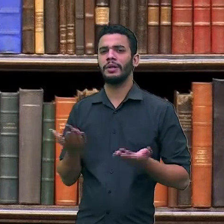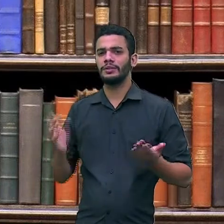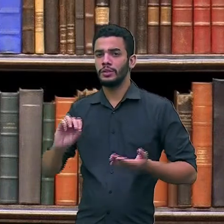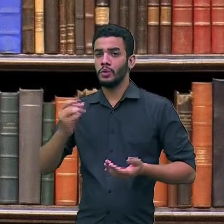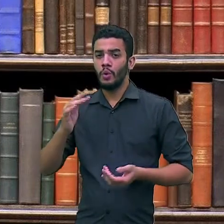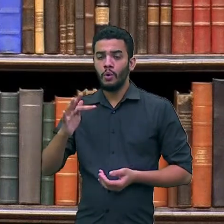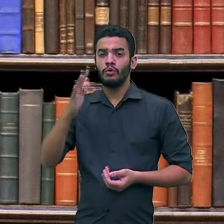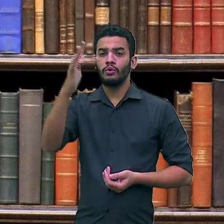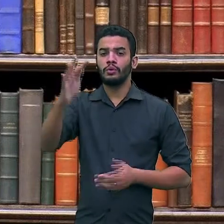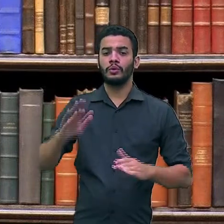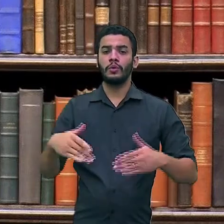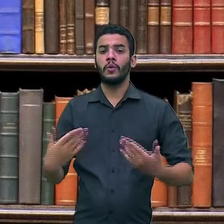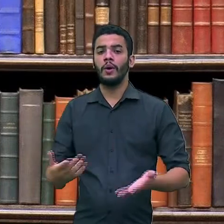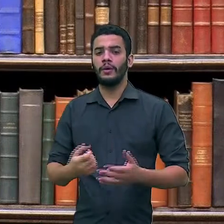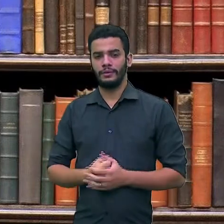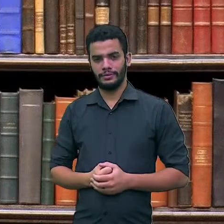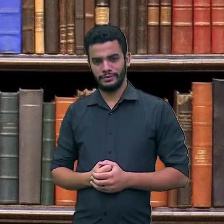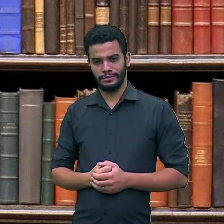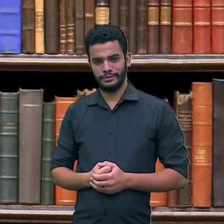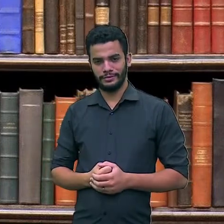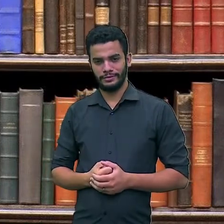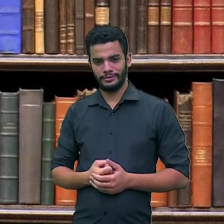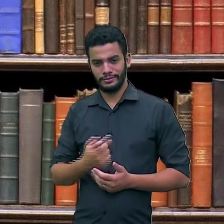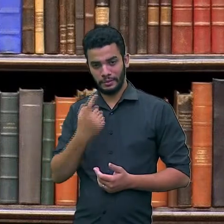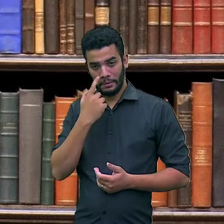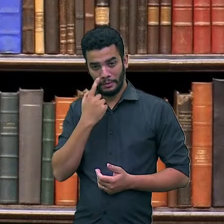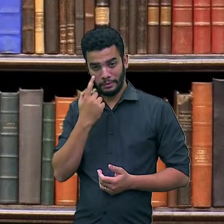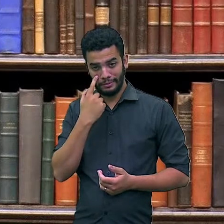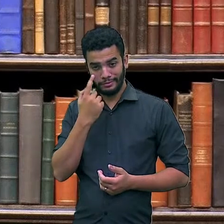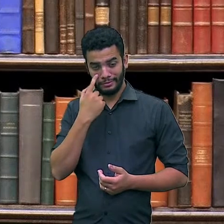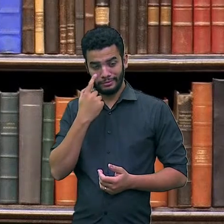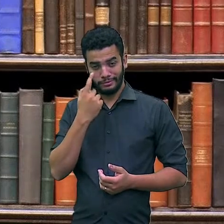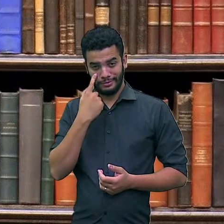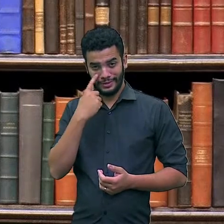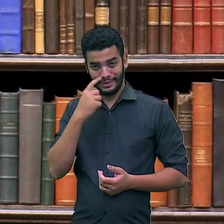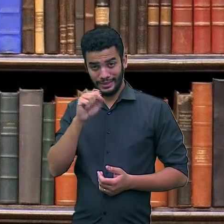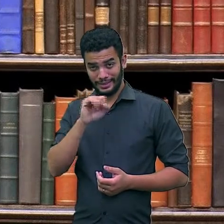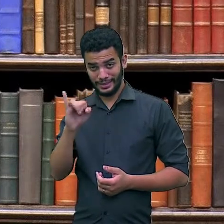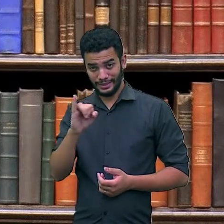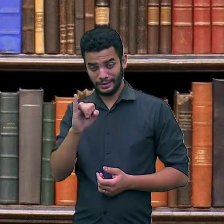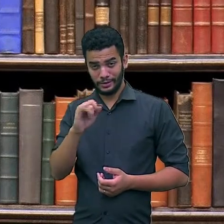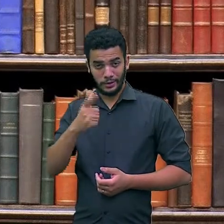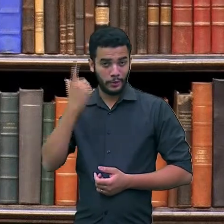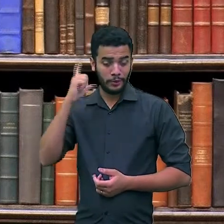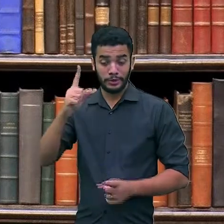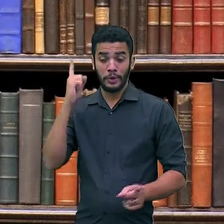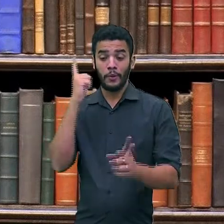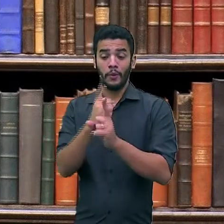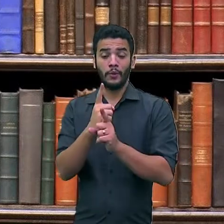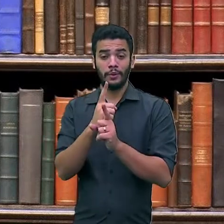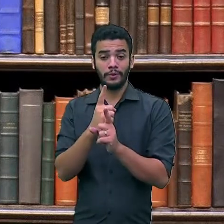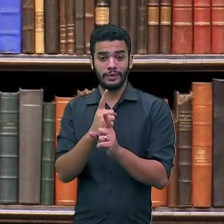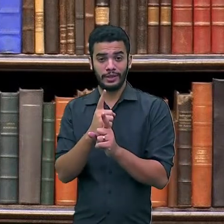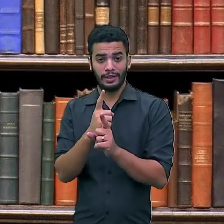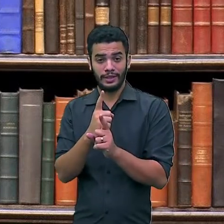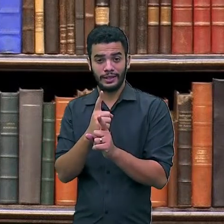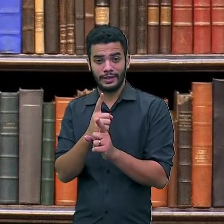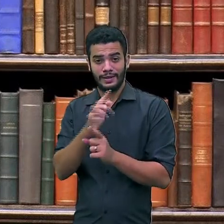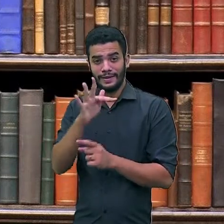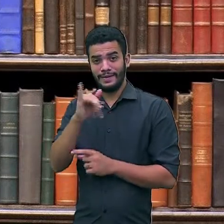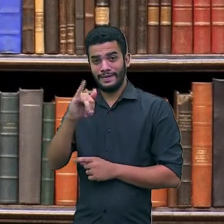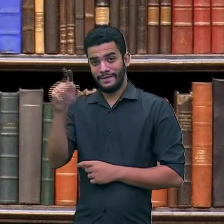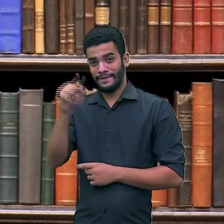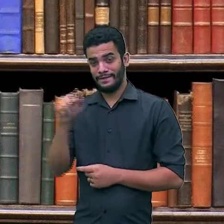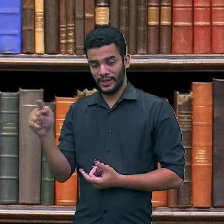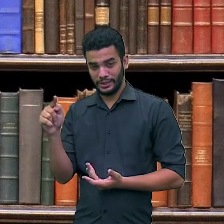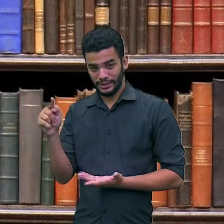Parabéns, se você encontrou aqui, ó. Se você foi capaz de encontrar o verbo fiz, identificar